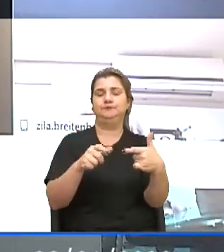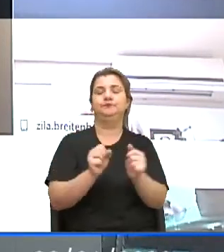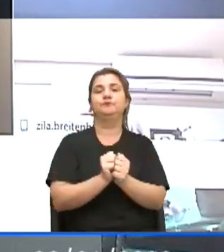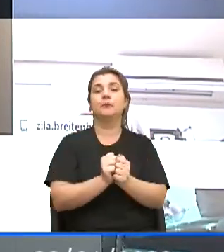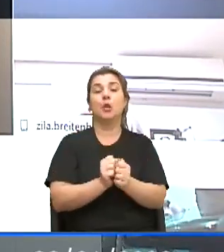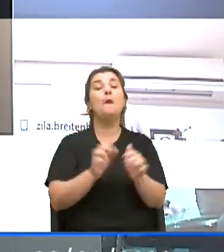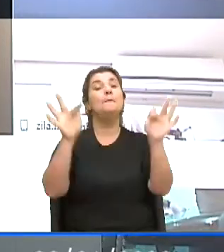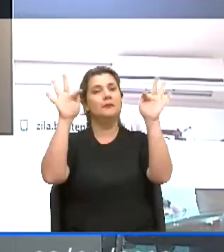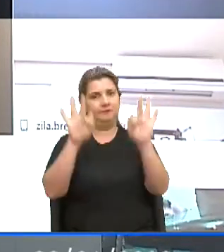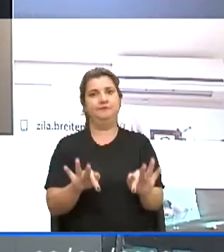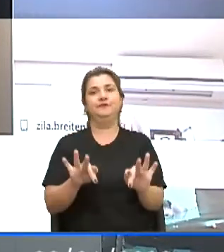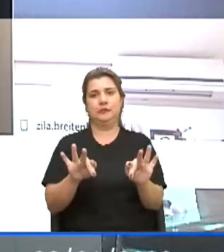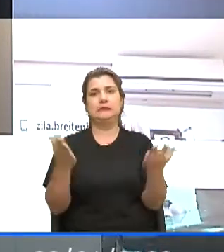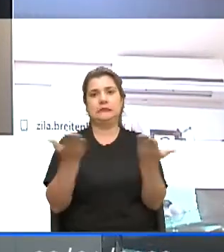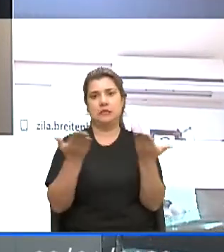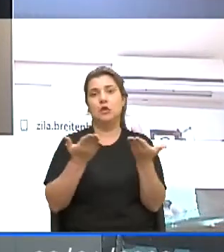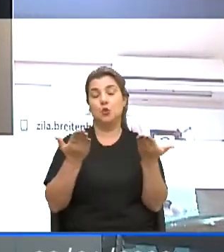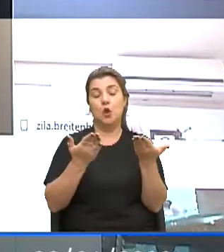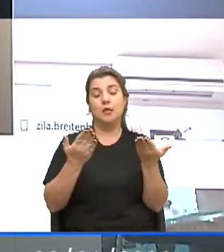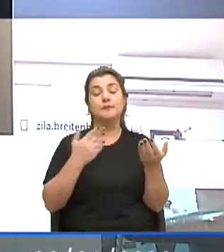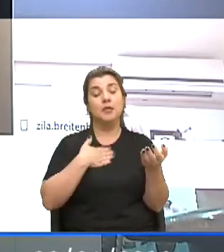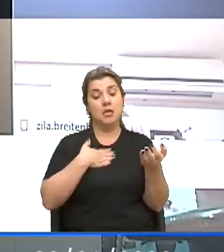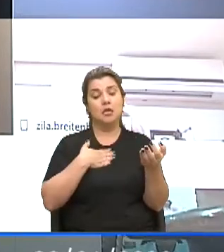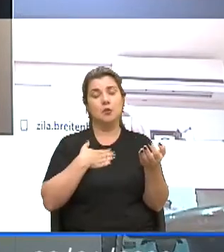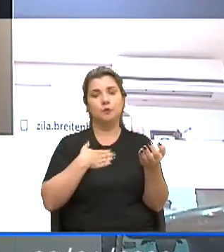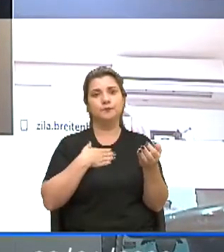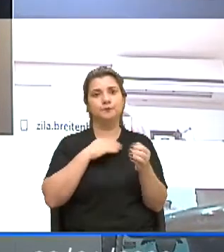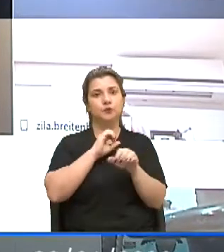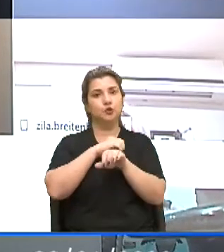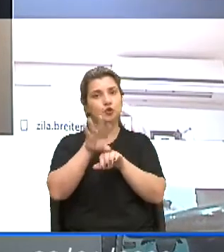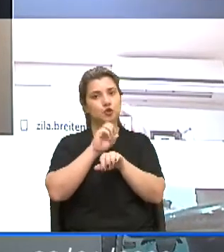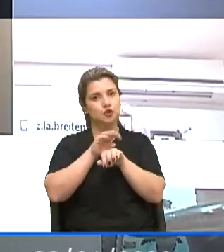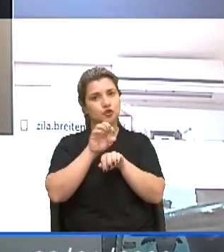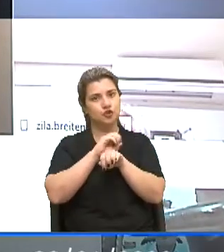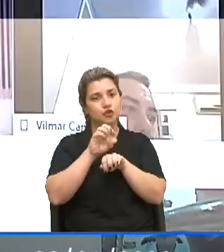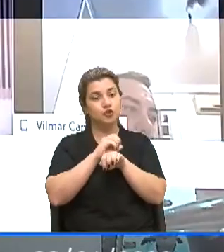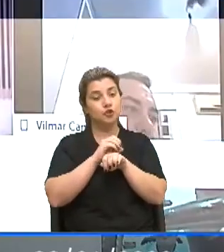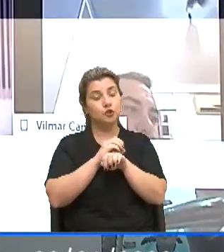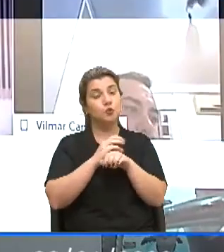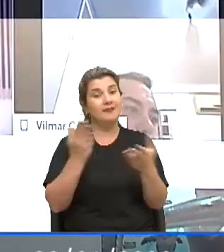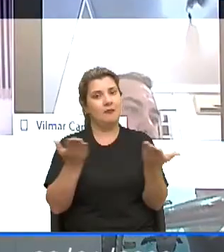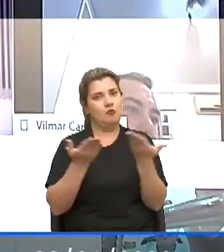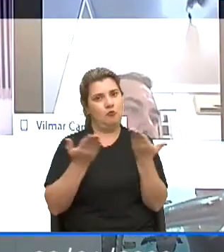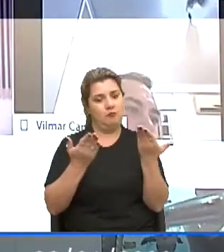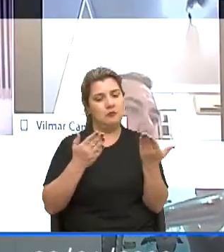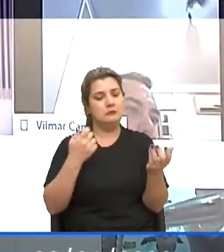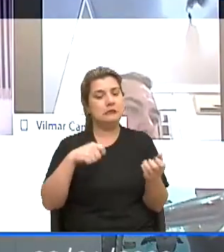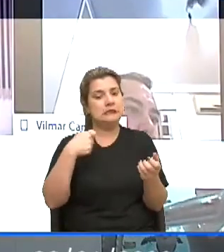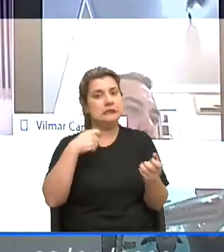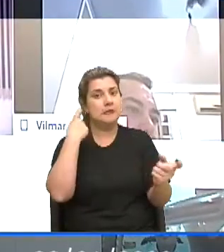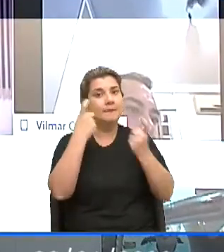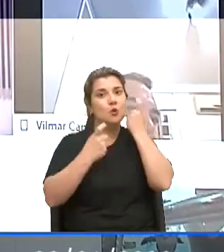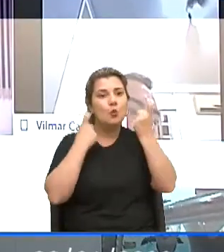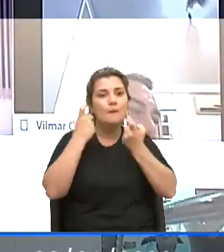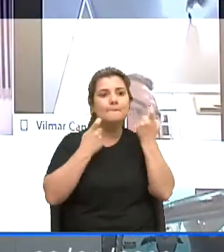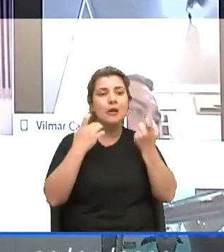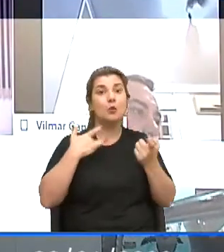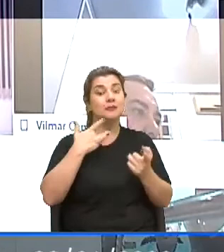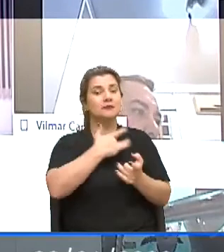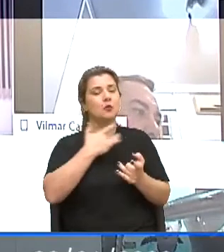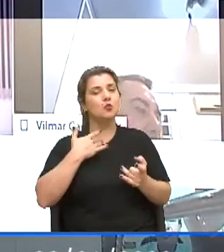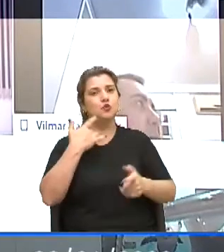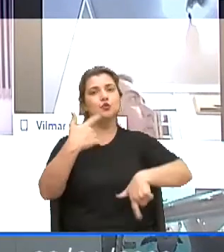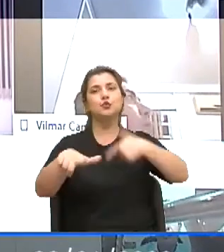para finalizar, o que eu coloco é que, no momento, nós temos que se preocupar com a saúde do trabalhador. Assim, já temos mortes no